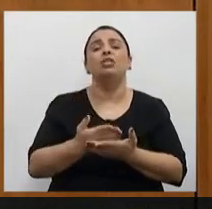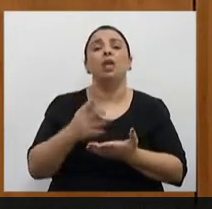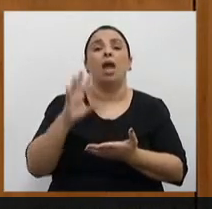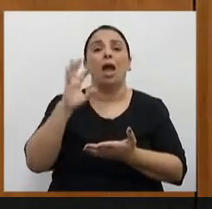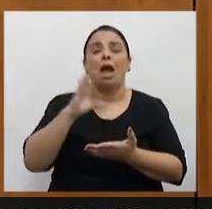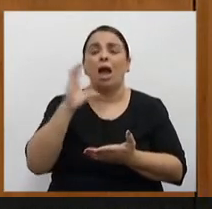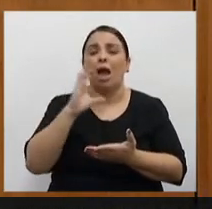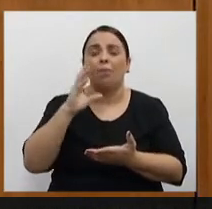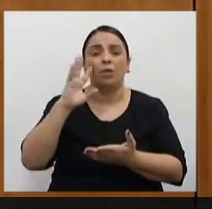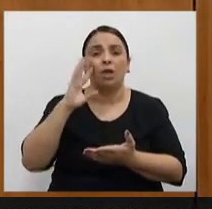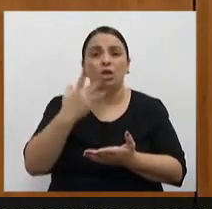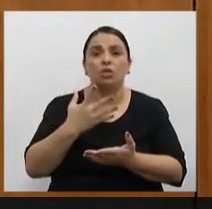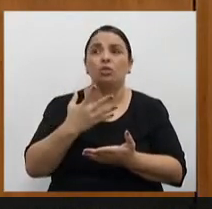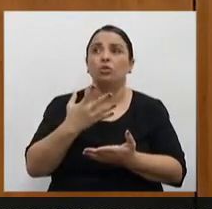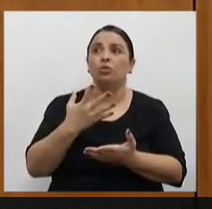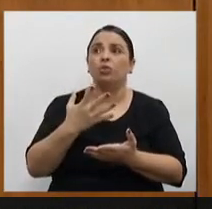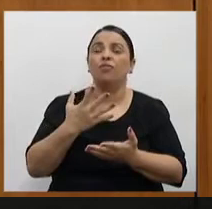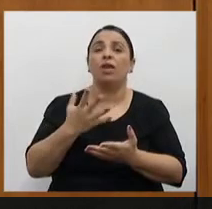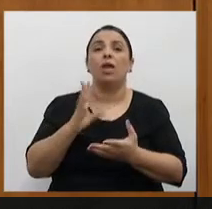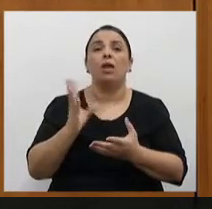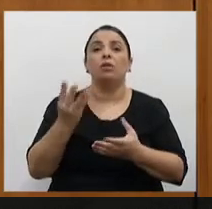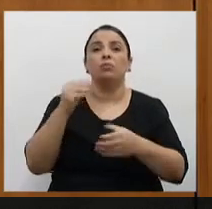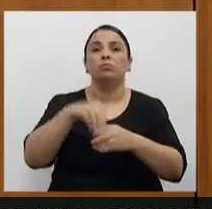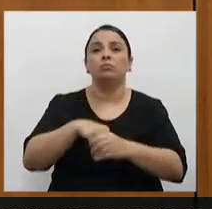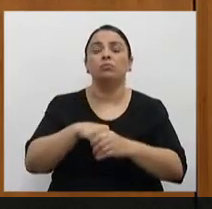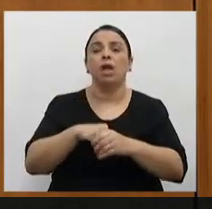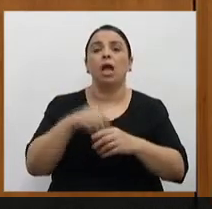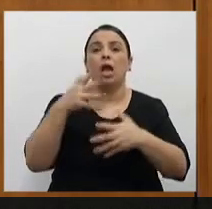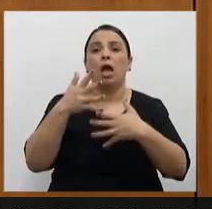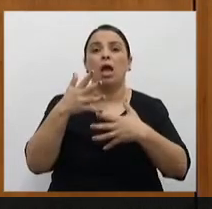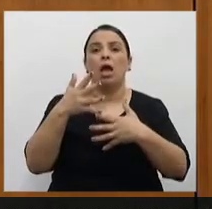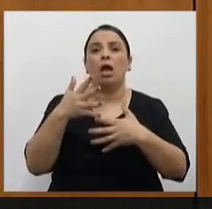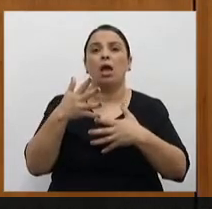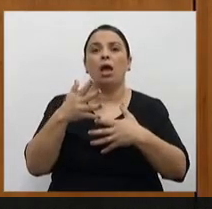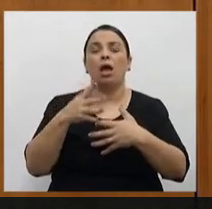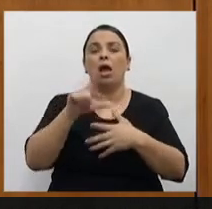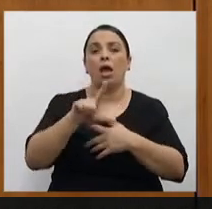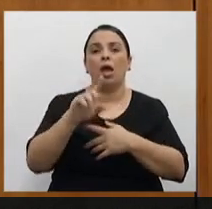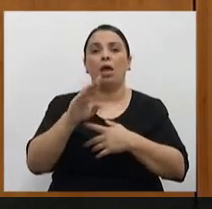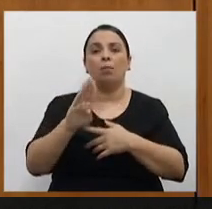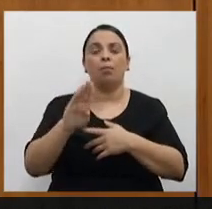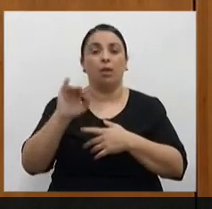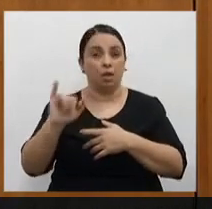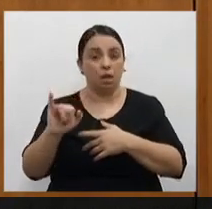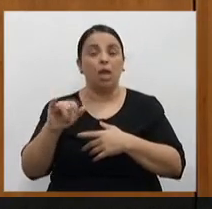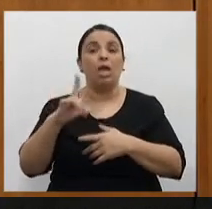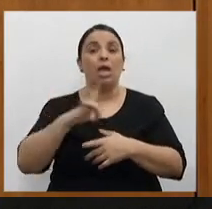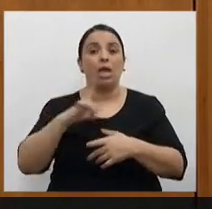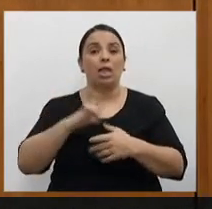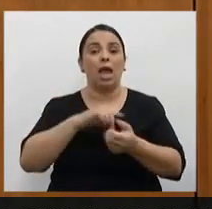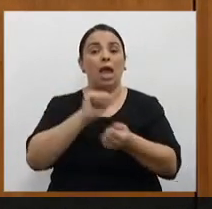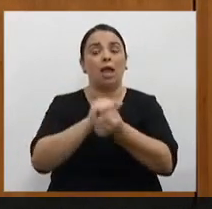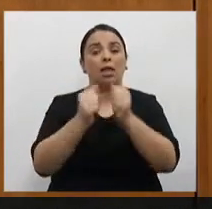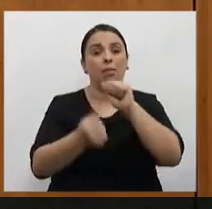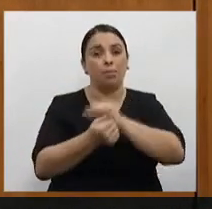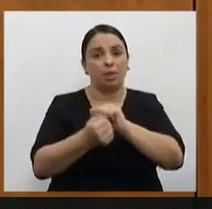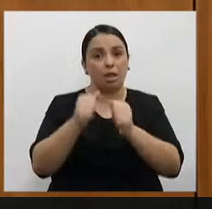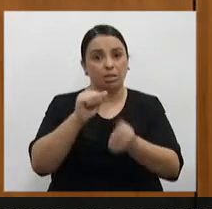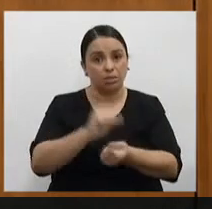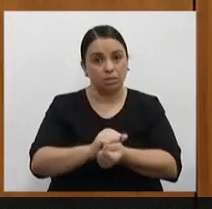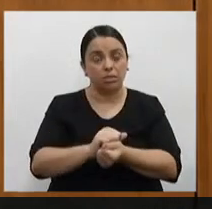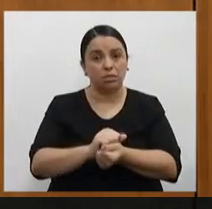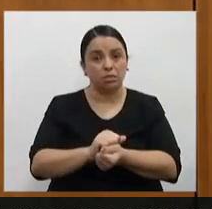para que, em observância à Lei Brasileira de Inclusão da Pessoa com Deficiência, promova as adequações necessárias das